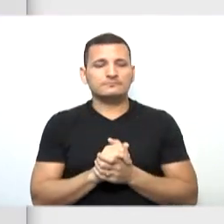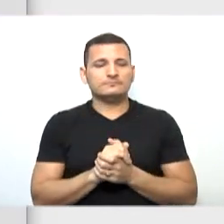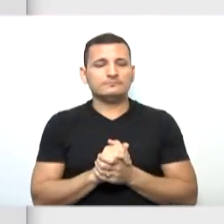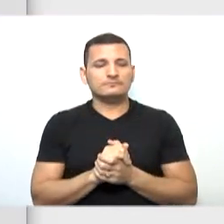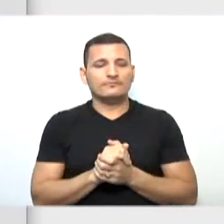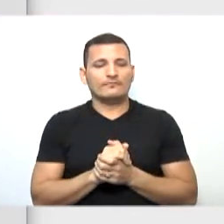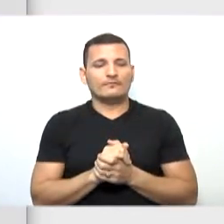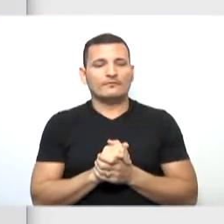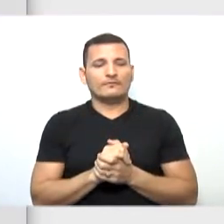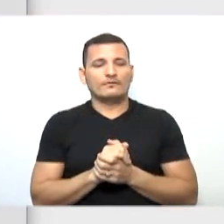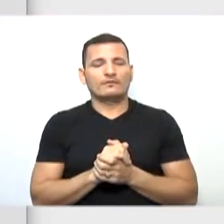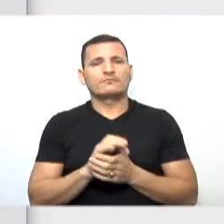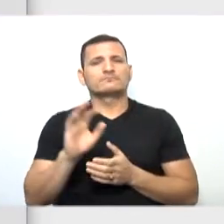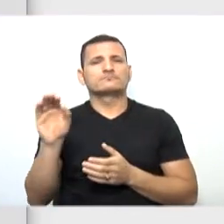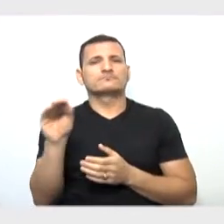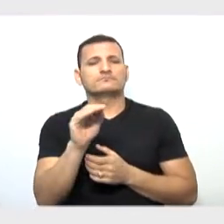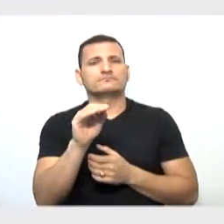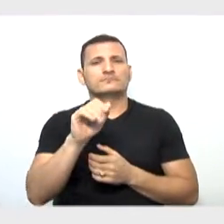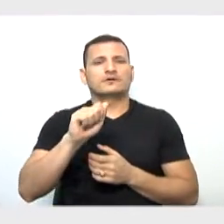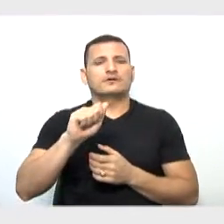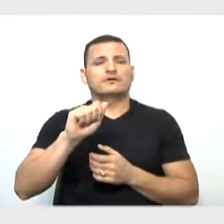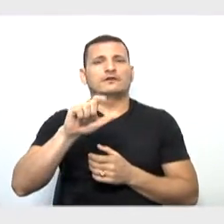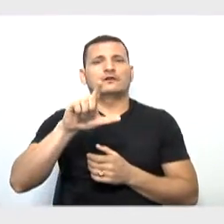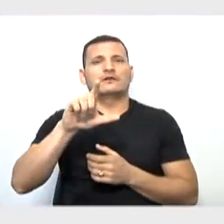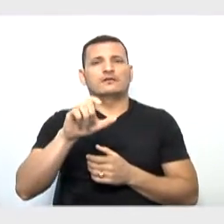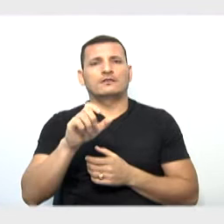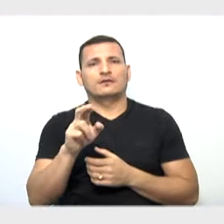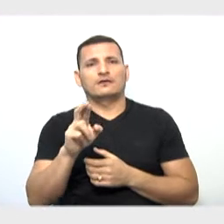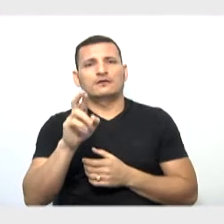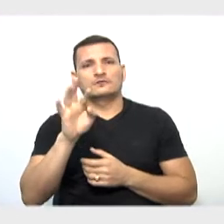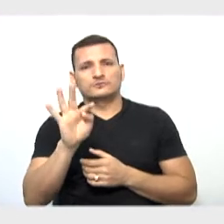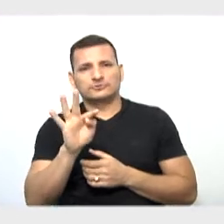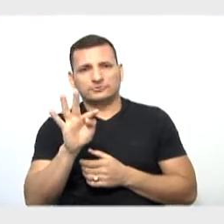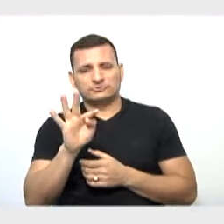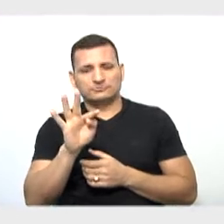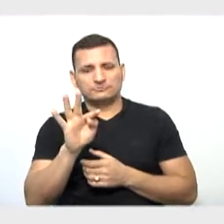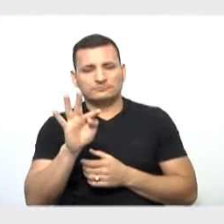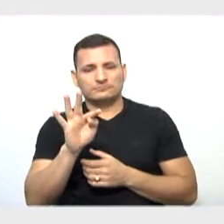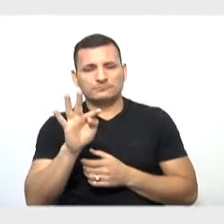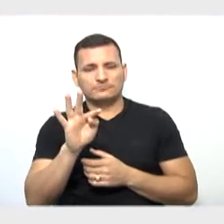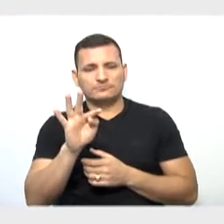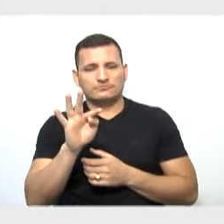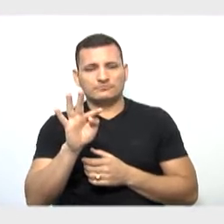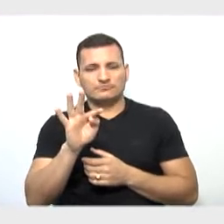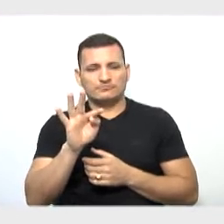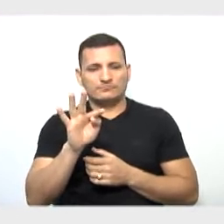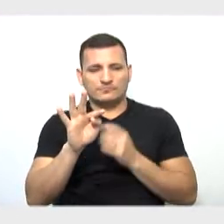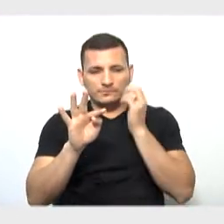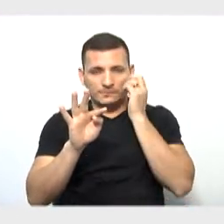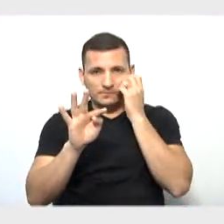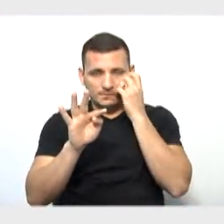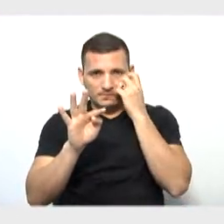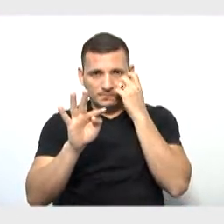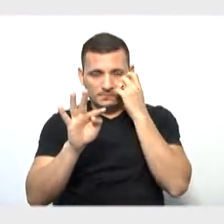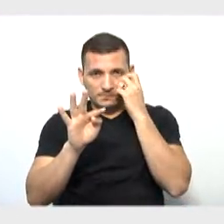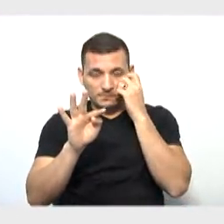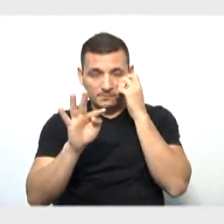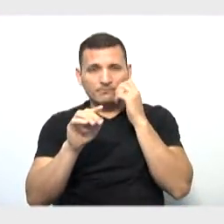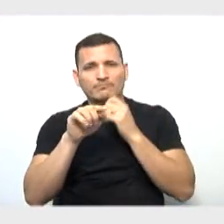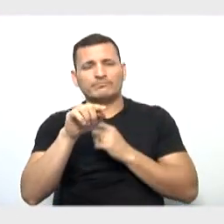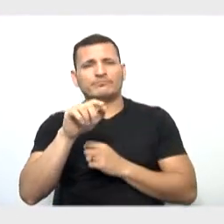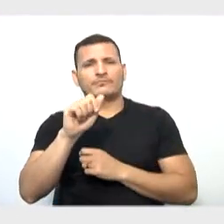função chamada alert, que é um alerta que vai aparecer no meu navegador. Dentro